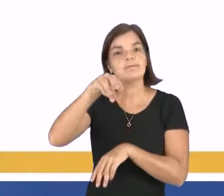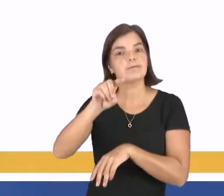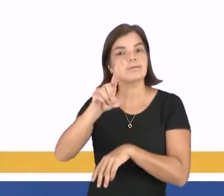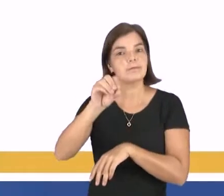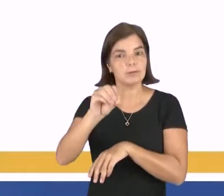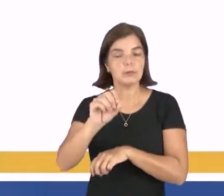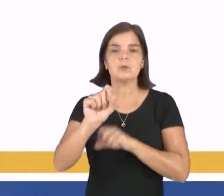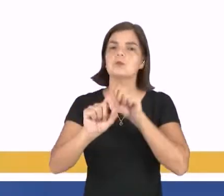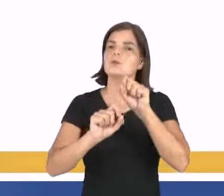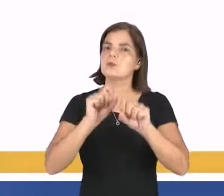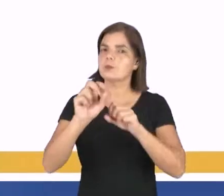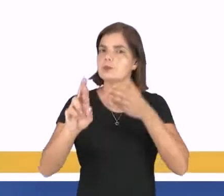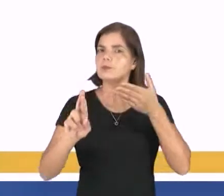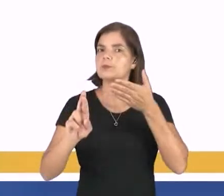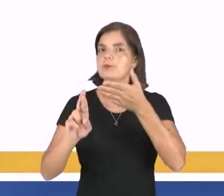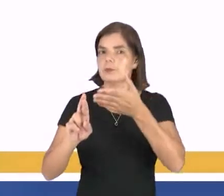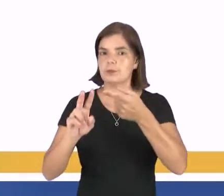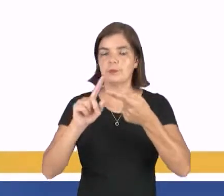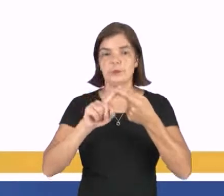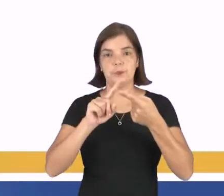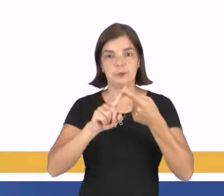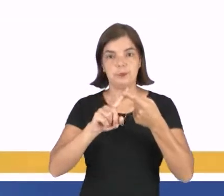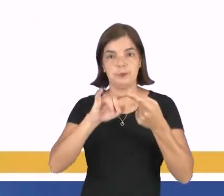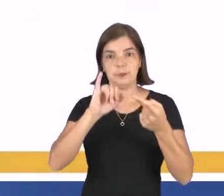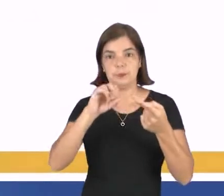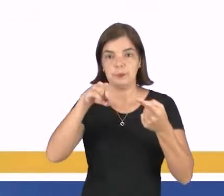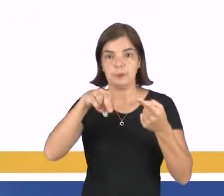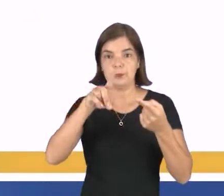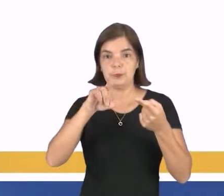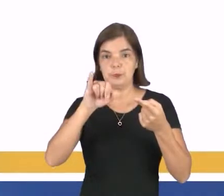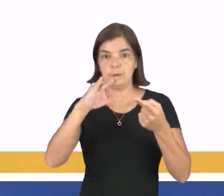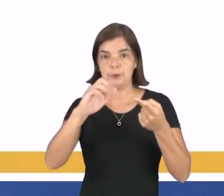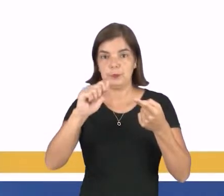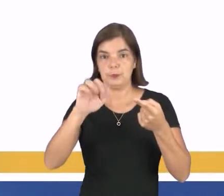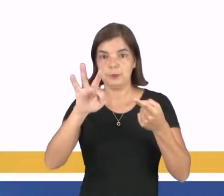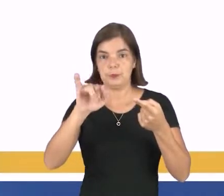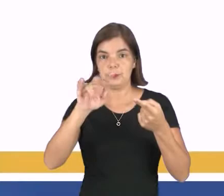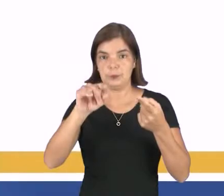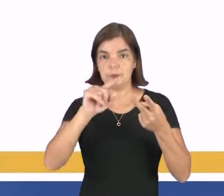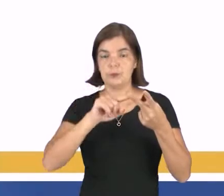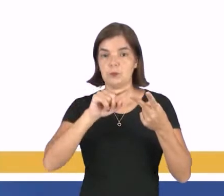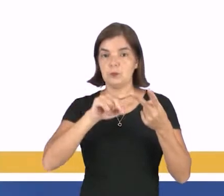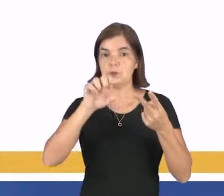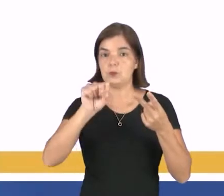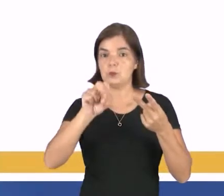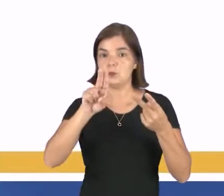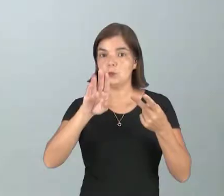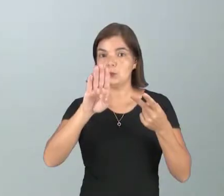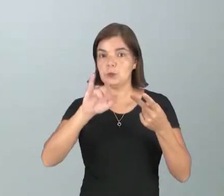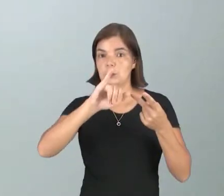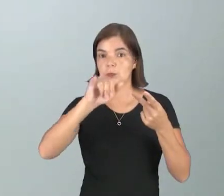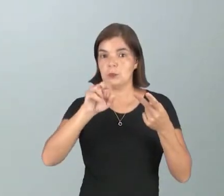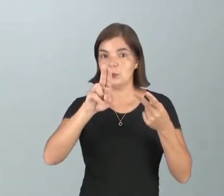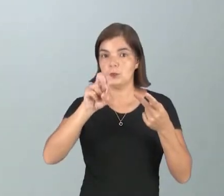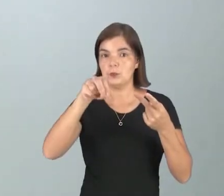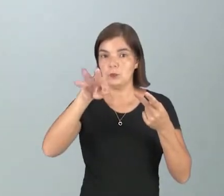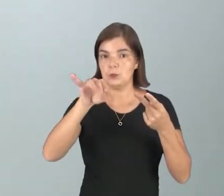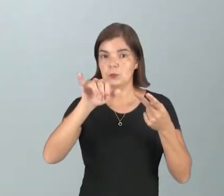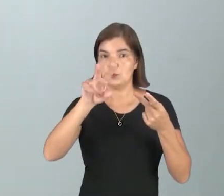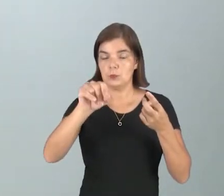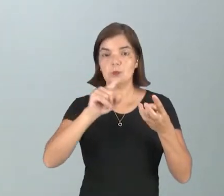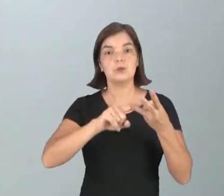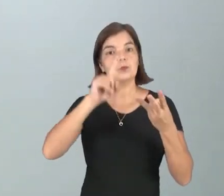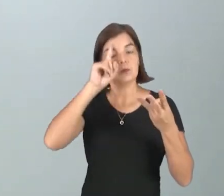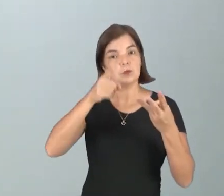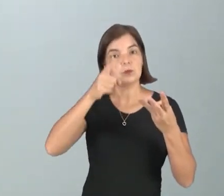falo em modo eu me refiro à indicativo subjuntivo e imperativo e a sobre a flexão